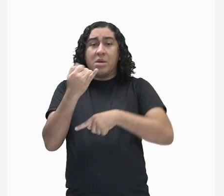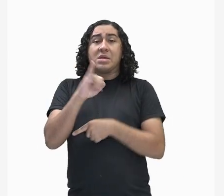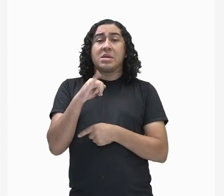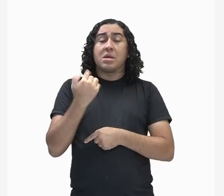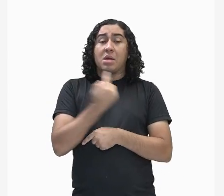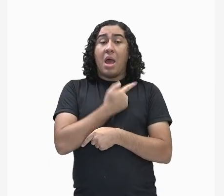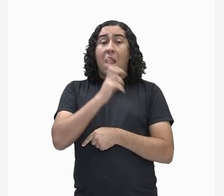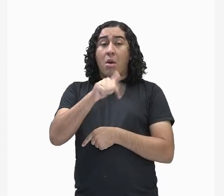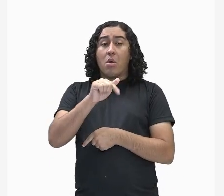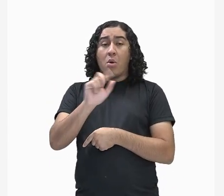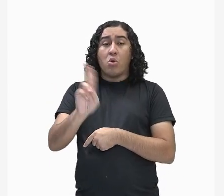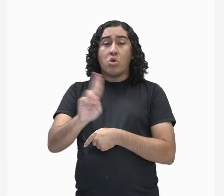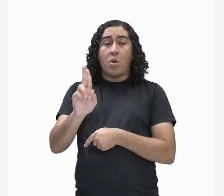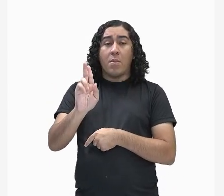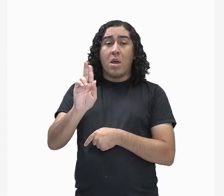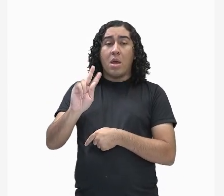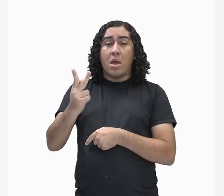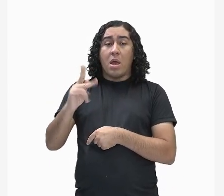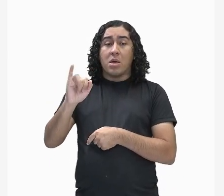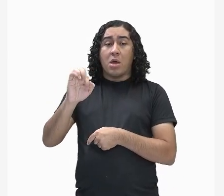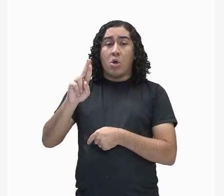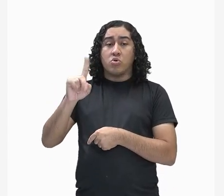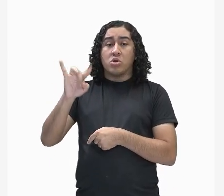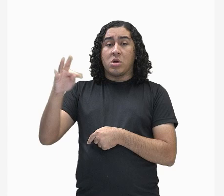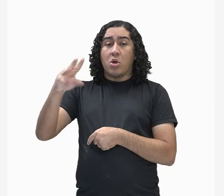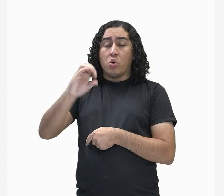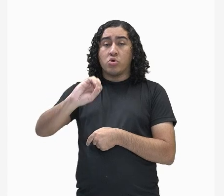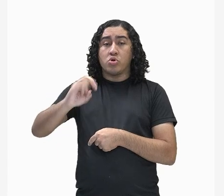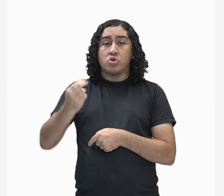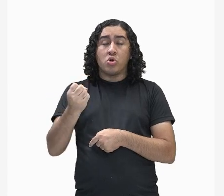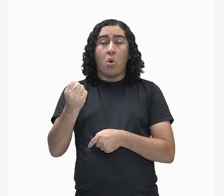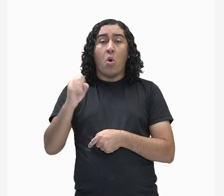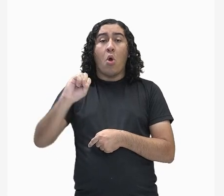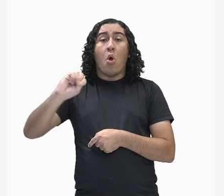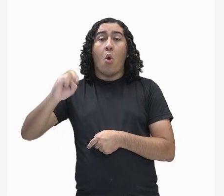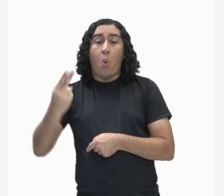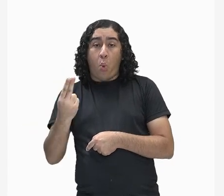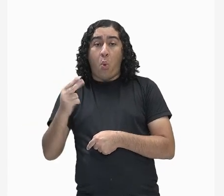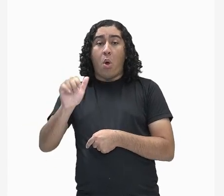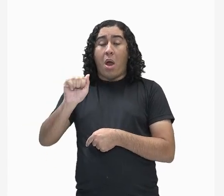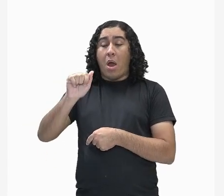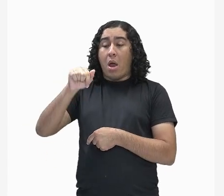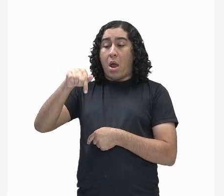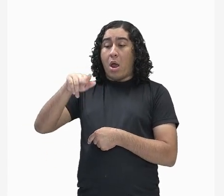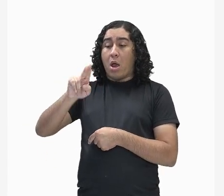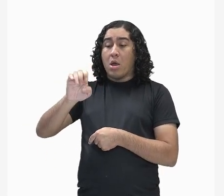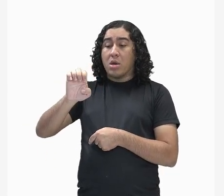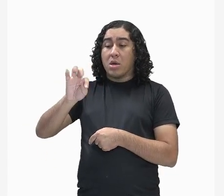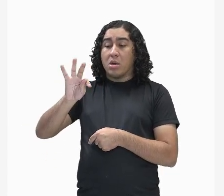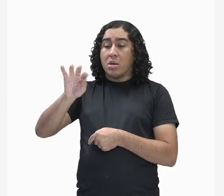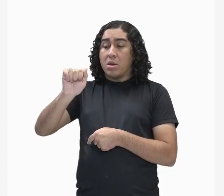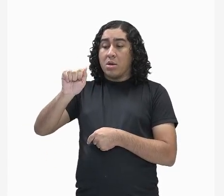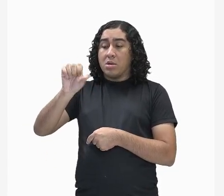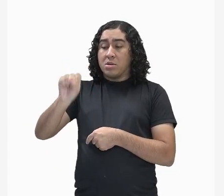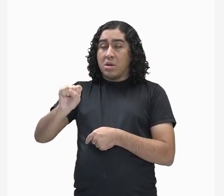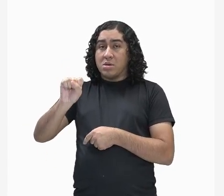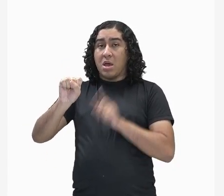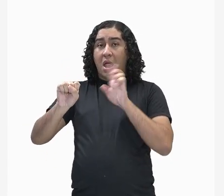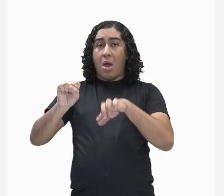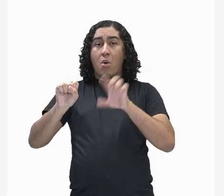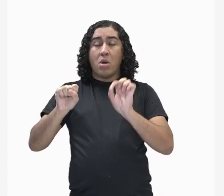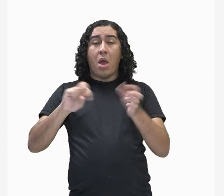grupos dos hirudíneos ou aquetas, o A, quando a gente observa numa palavra, geralmente ela está relacionada